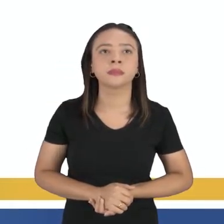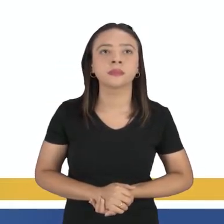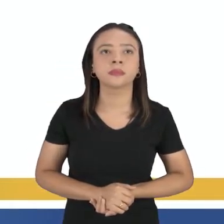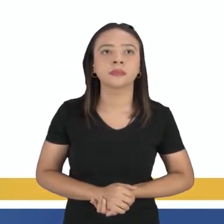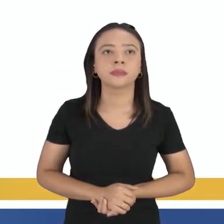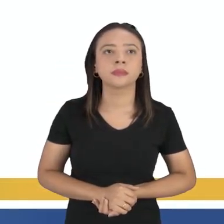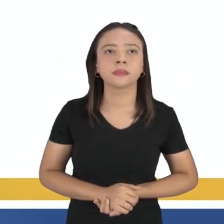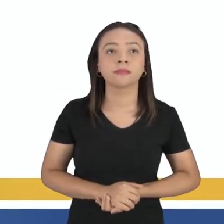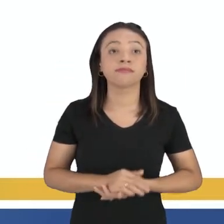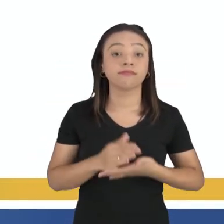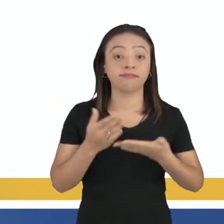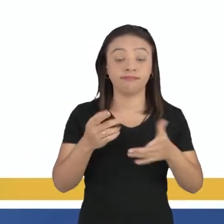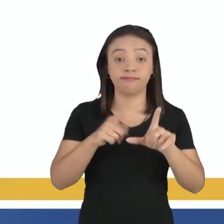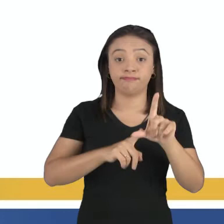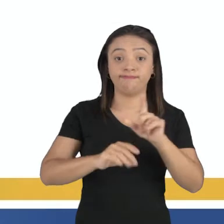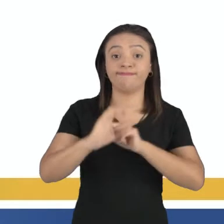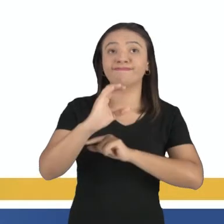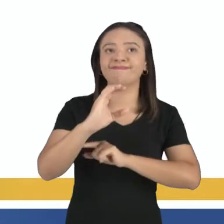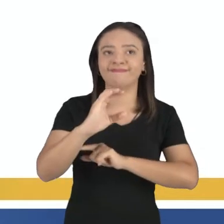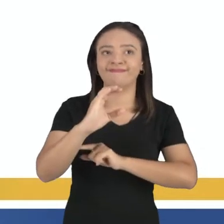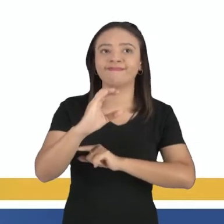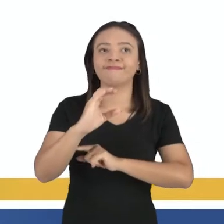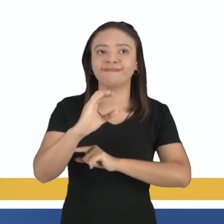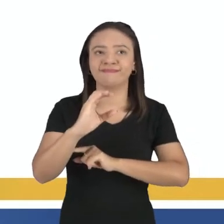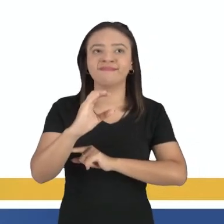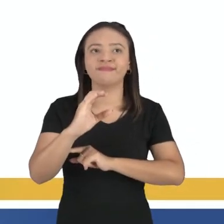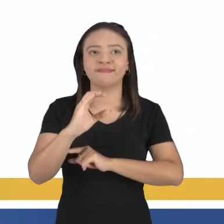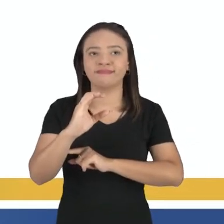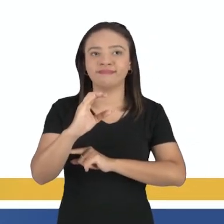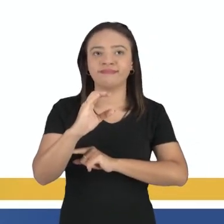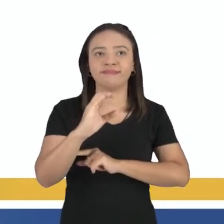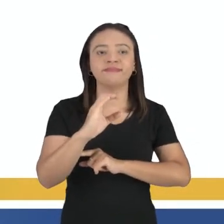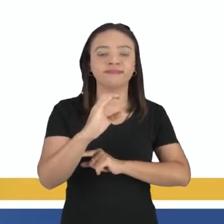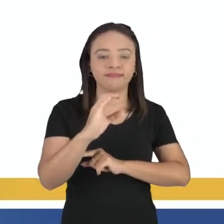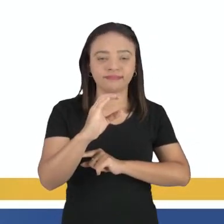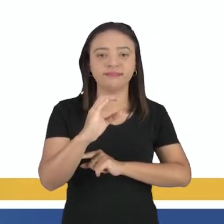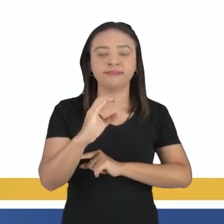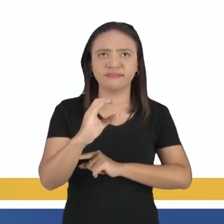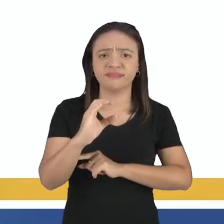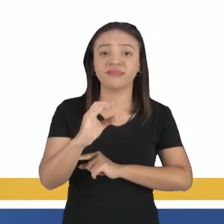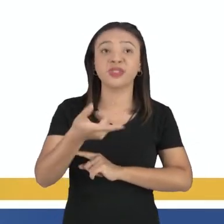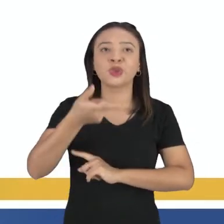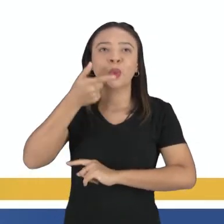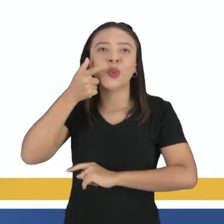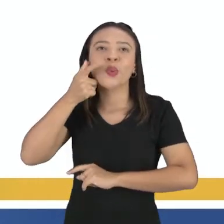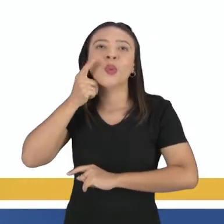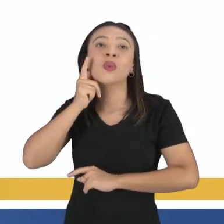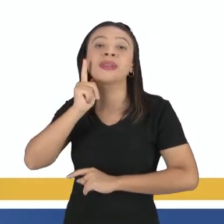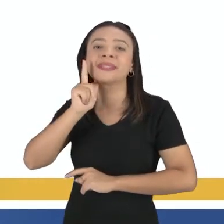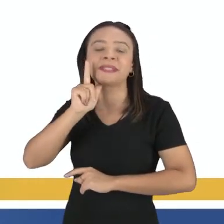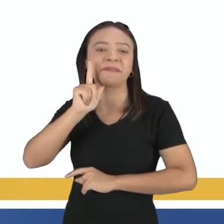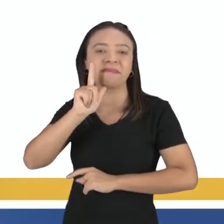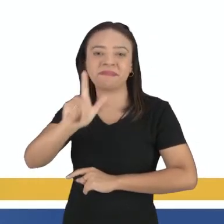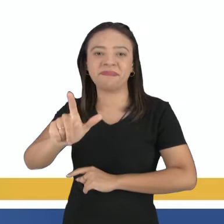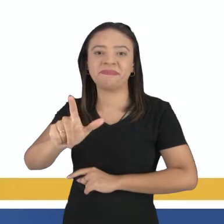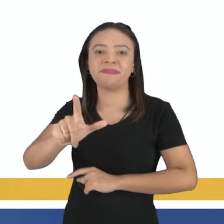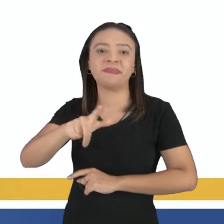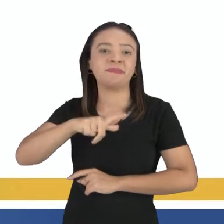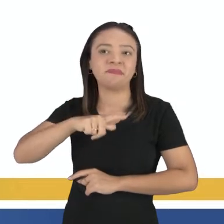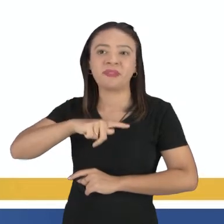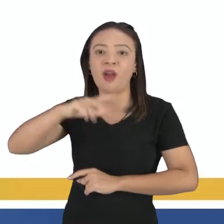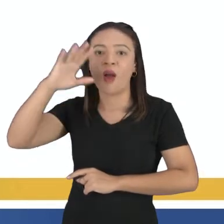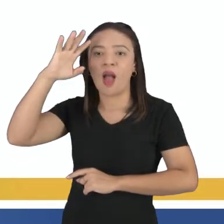Seria quem? Seria aqui a letra C, né? Nós estamos aqui na letra C. Conseguimos obter um